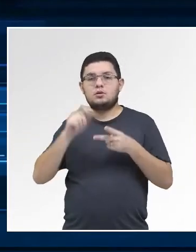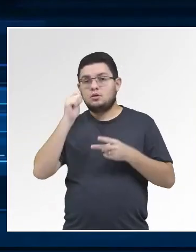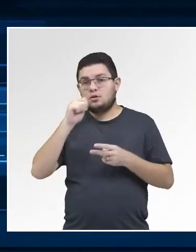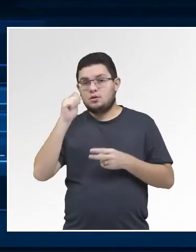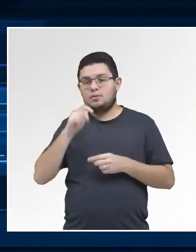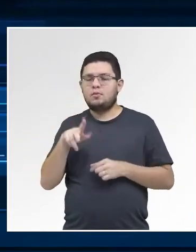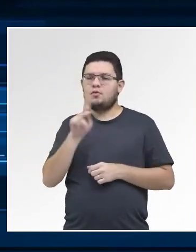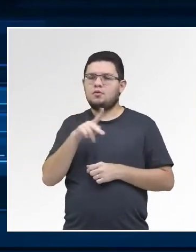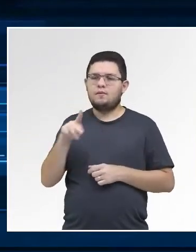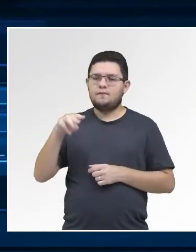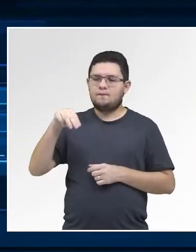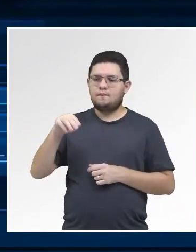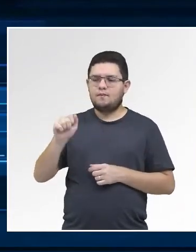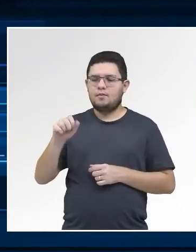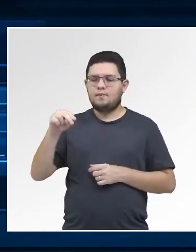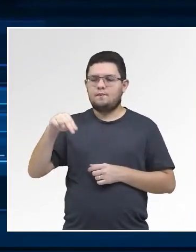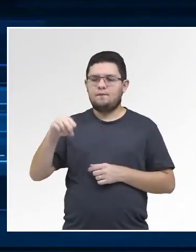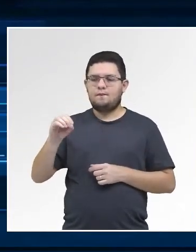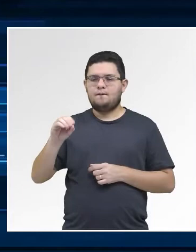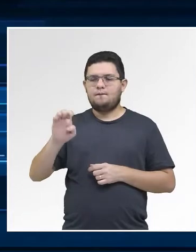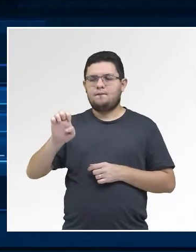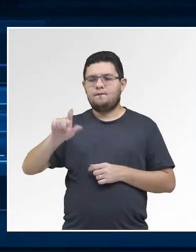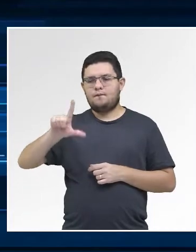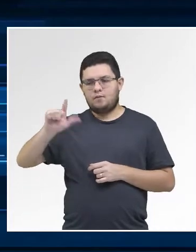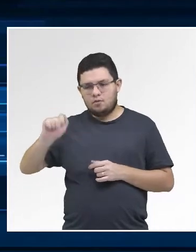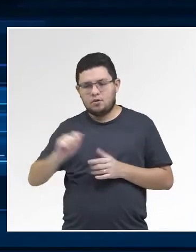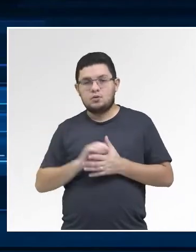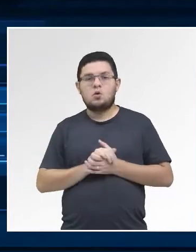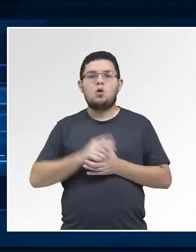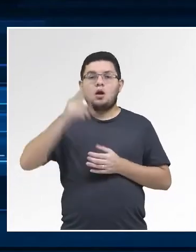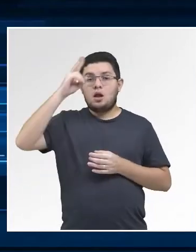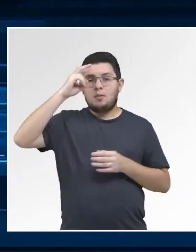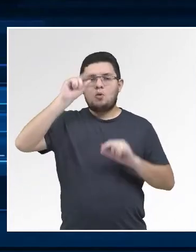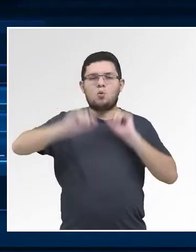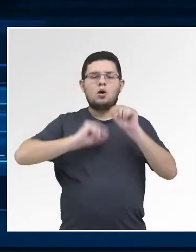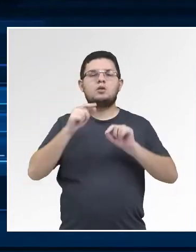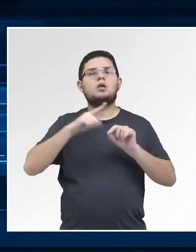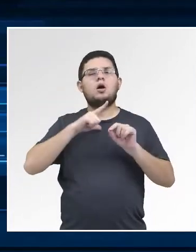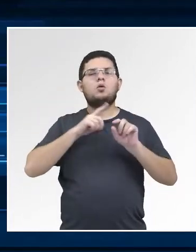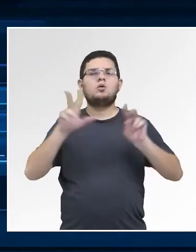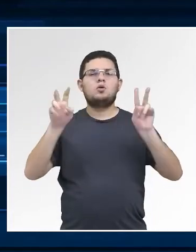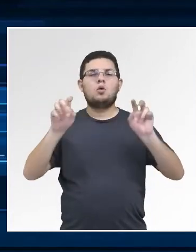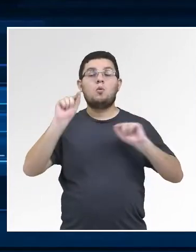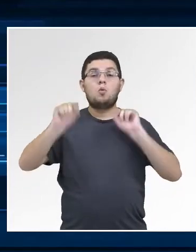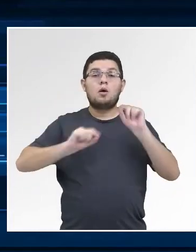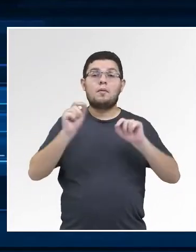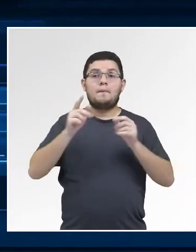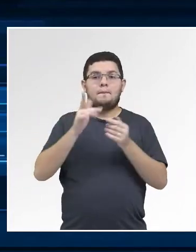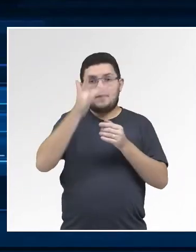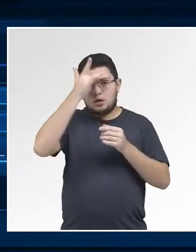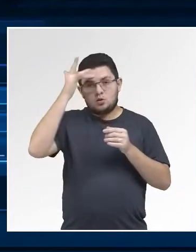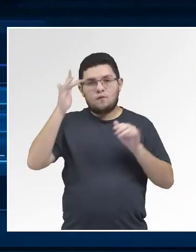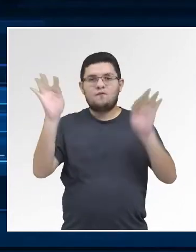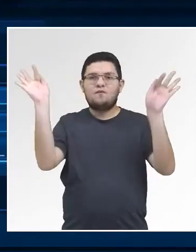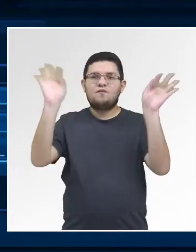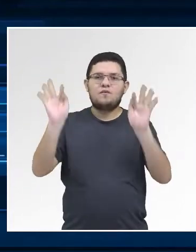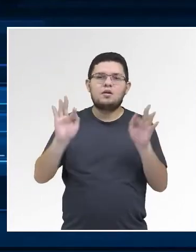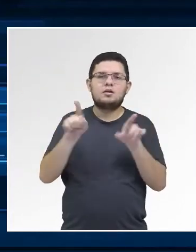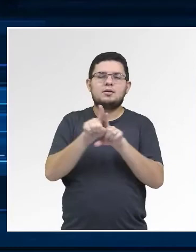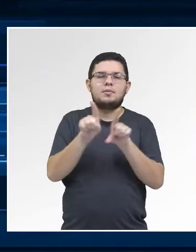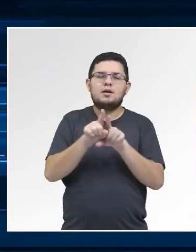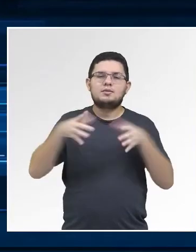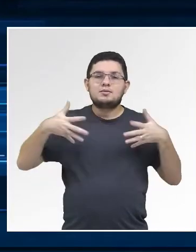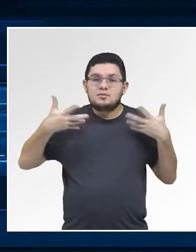que é feliz, sempre entusiasmada, né? E também, né, a pessoa que é impulsiva, faz as coisas ali no ato.